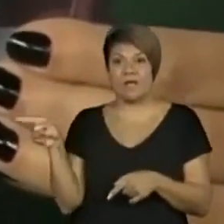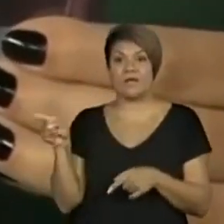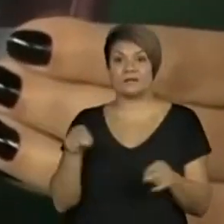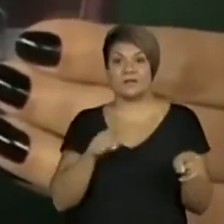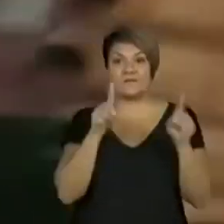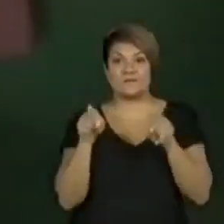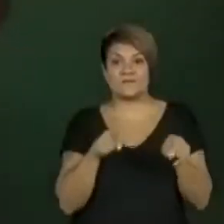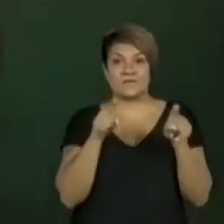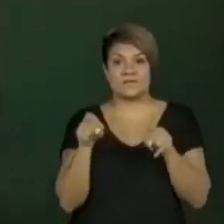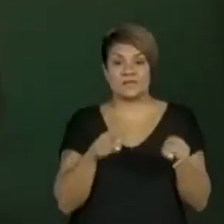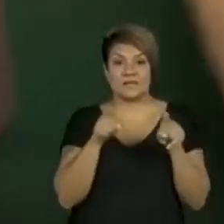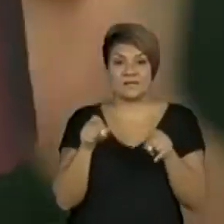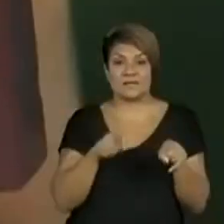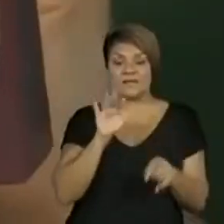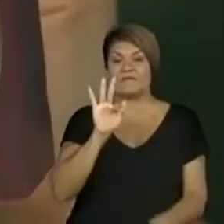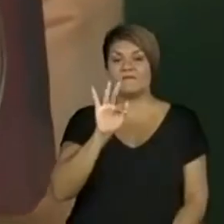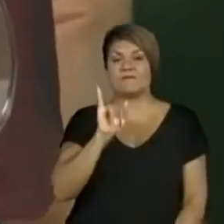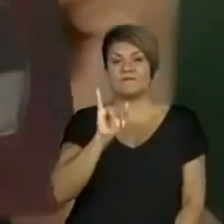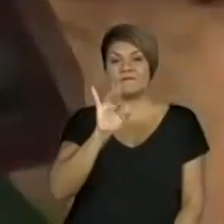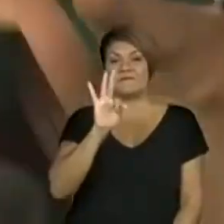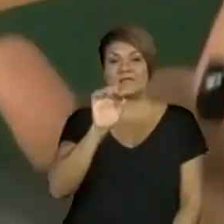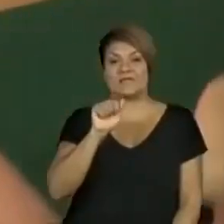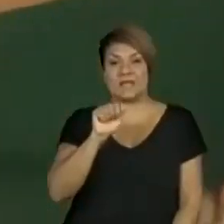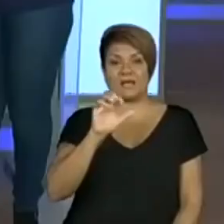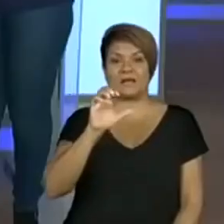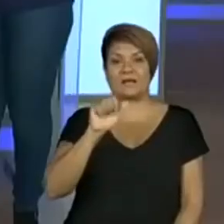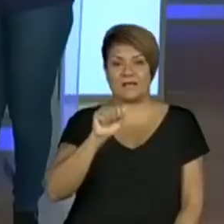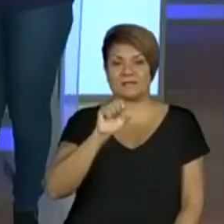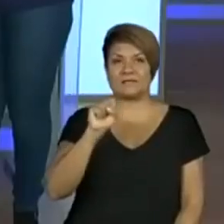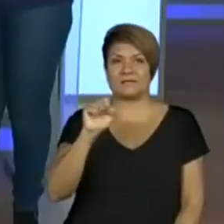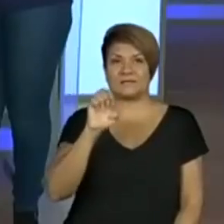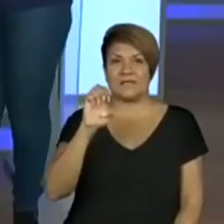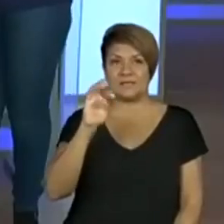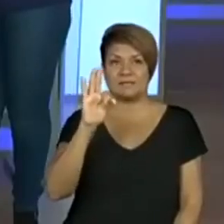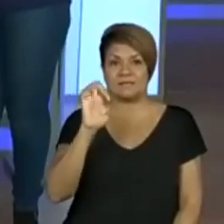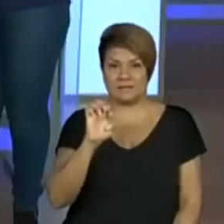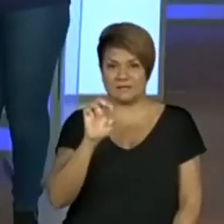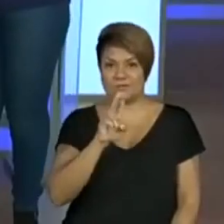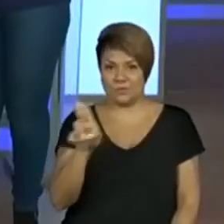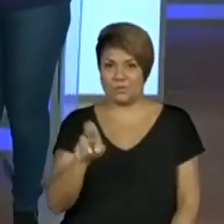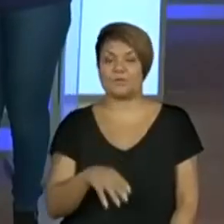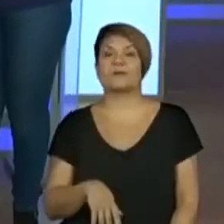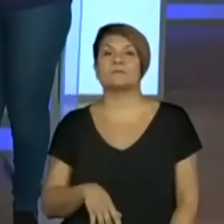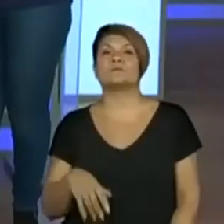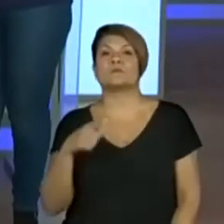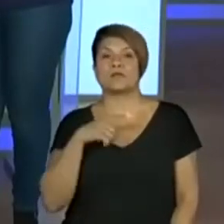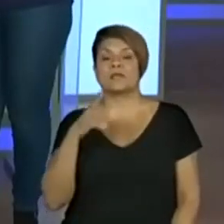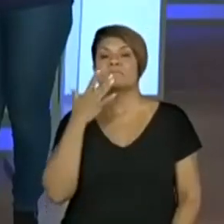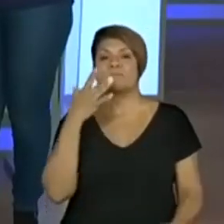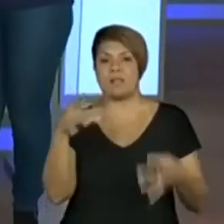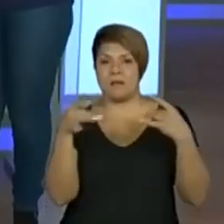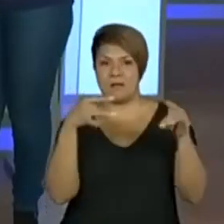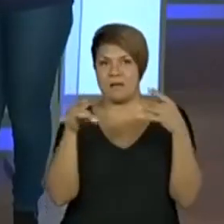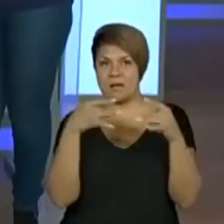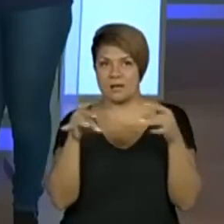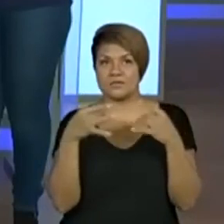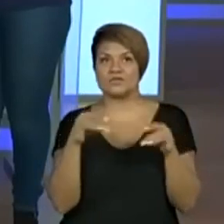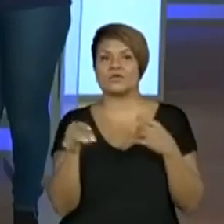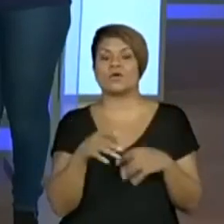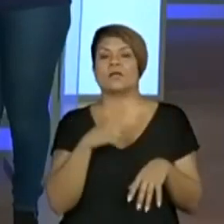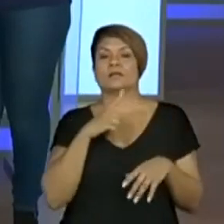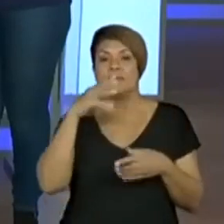fita uma fita o que também a gente vai ver aqui tem Claro ela tem um